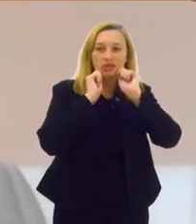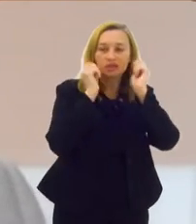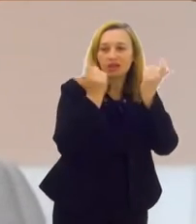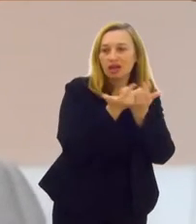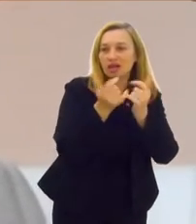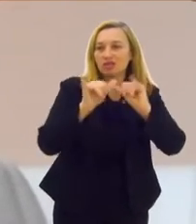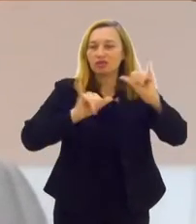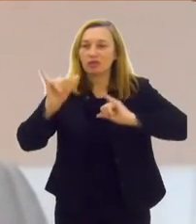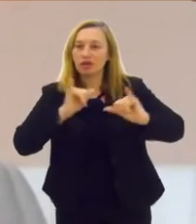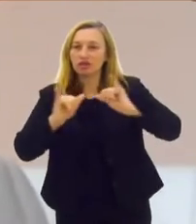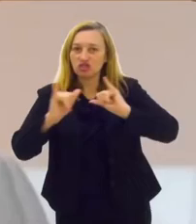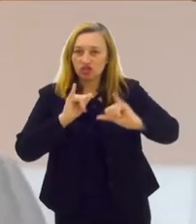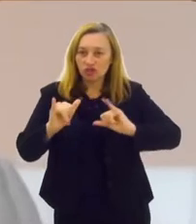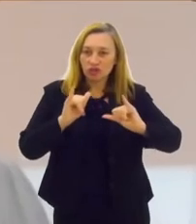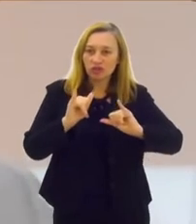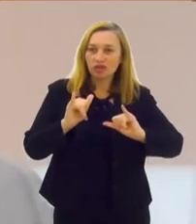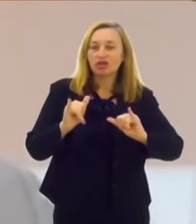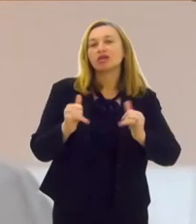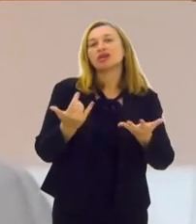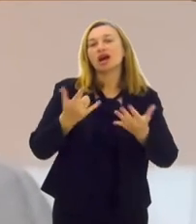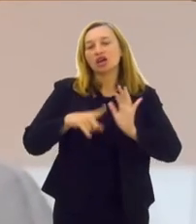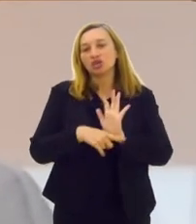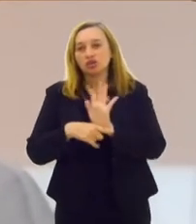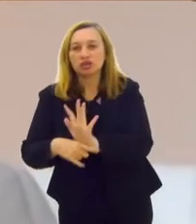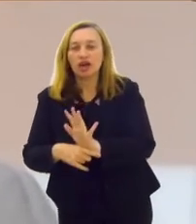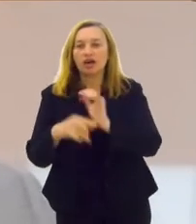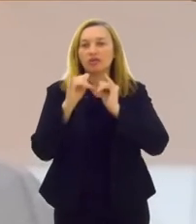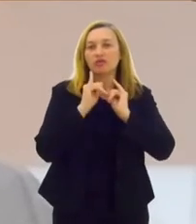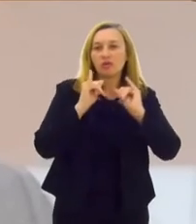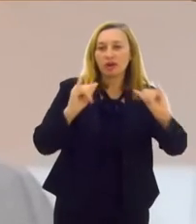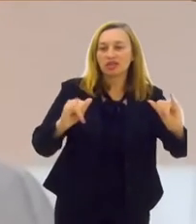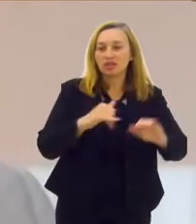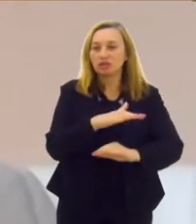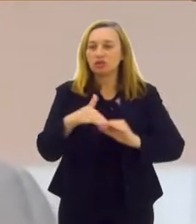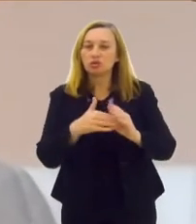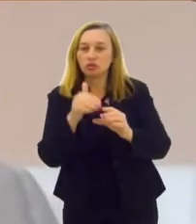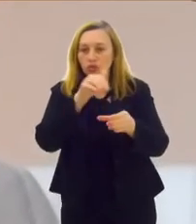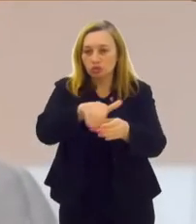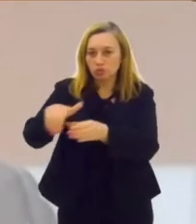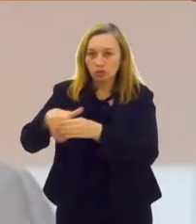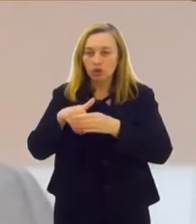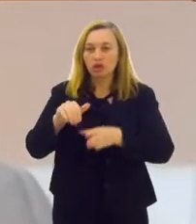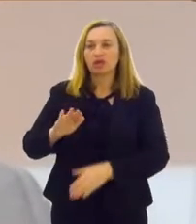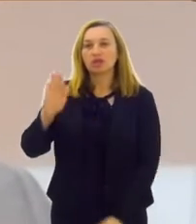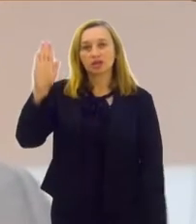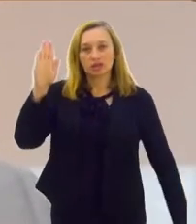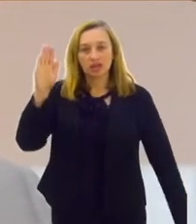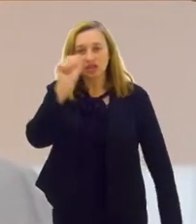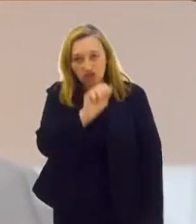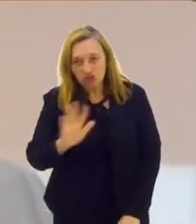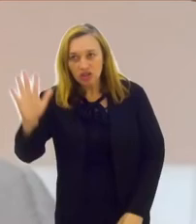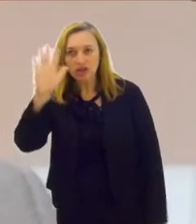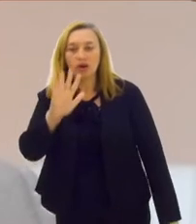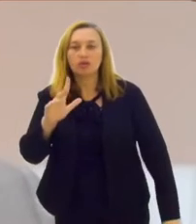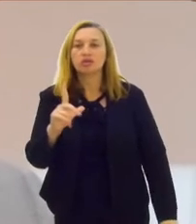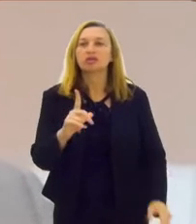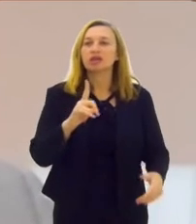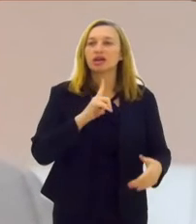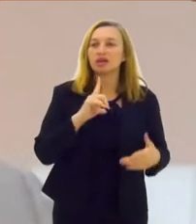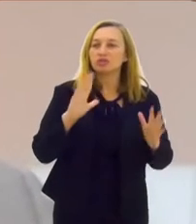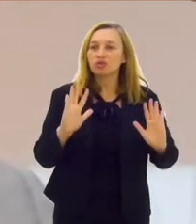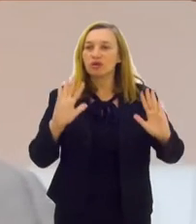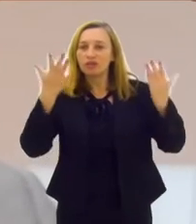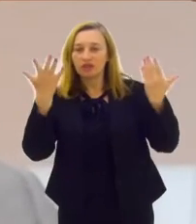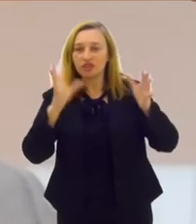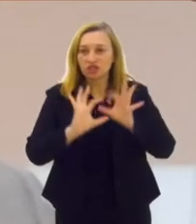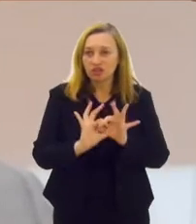Espero contribuir para a informação dos eleitores, dos candidatos em geral e que com isso tenhamos